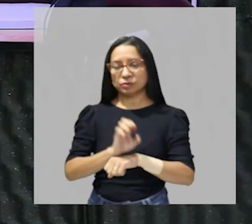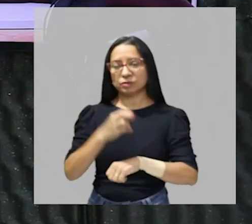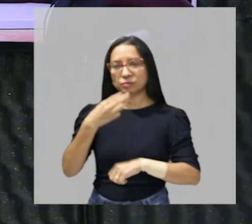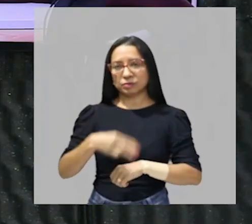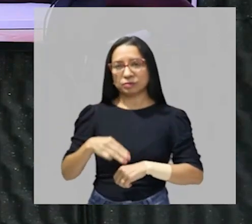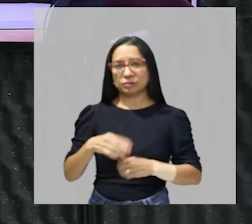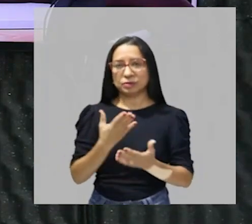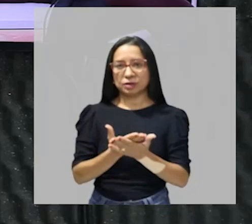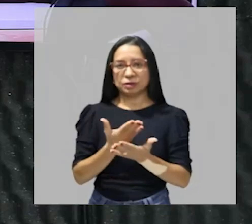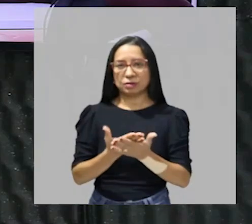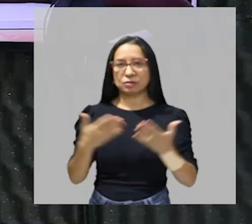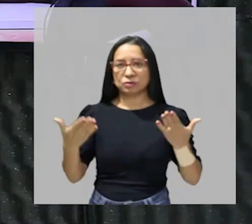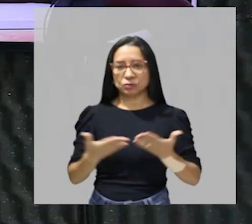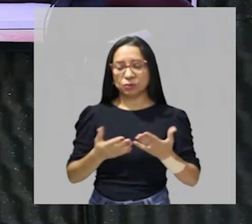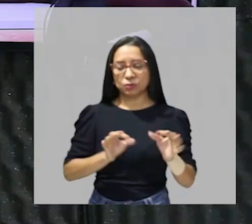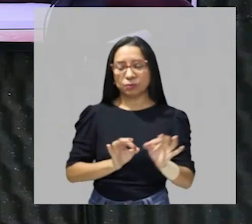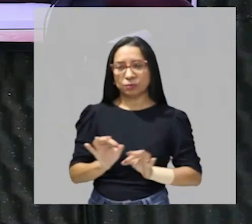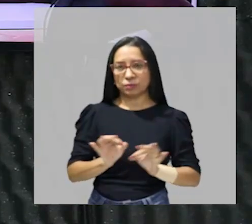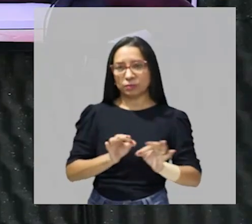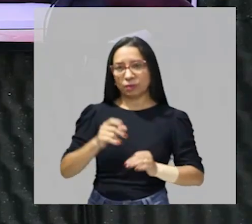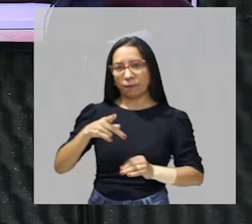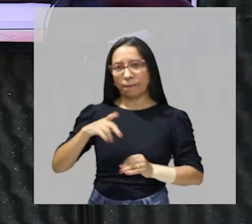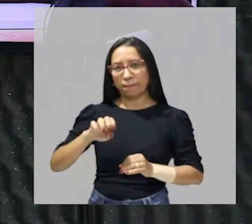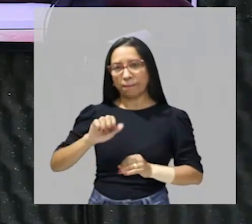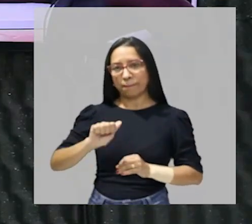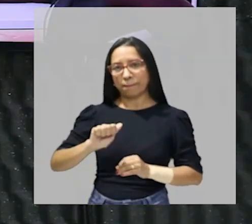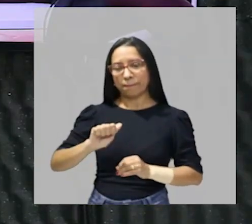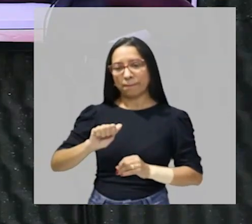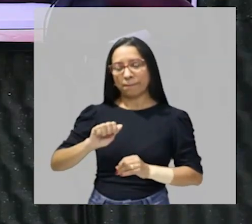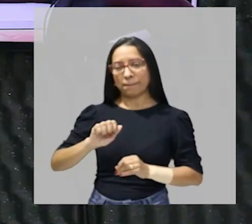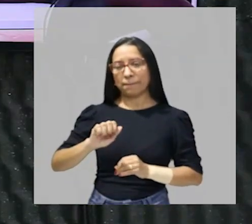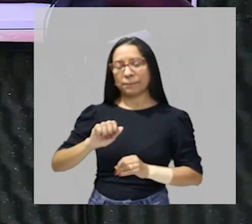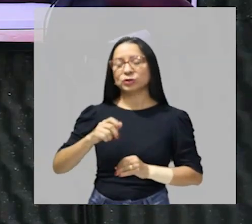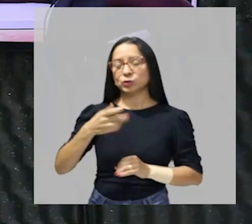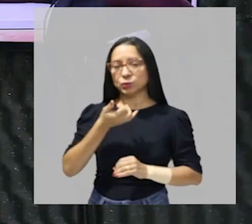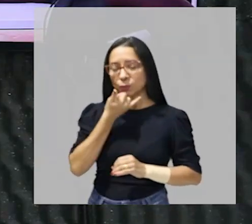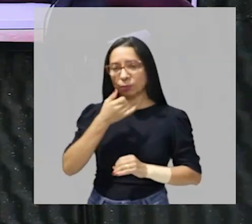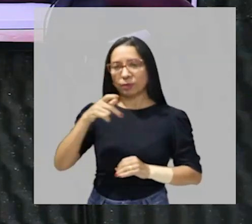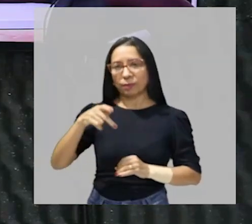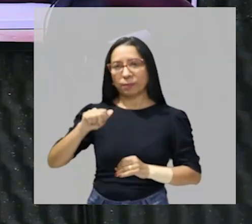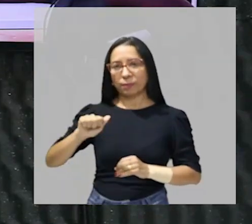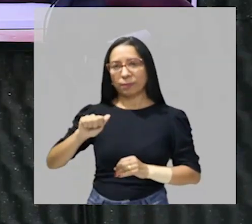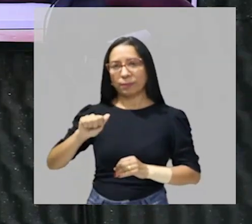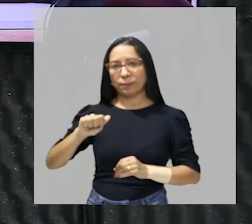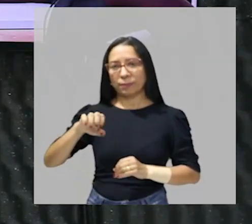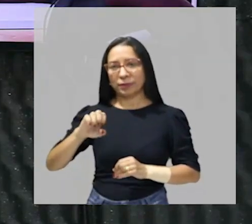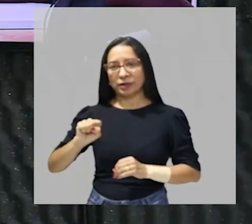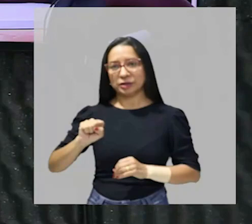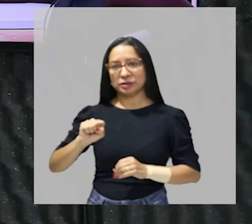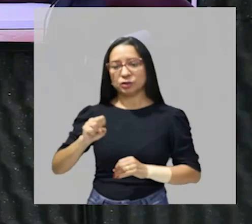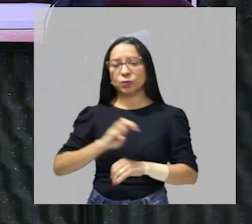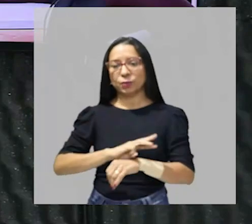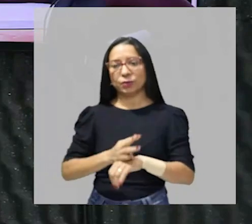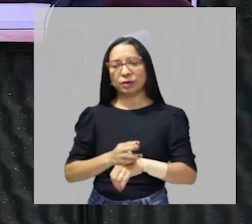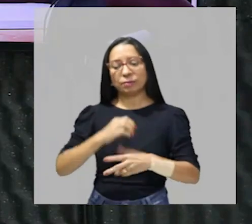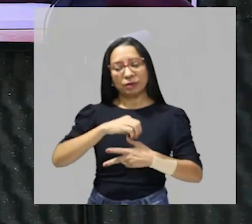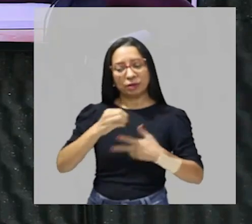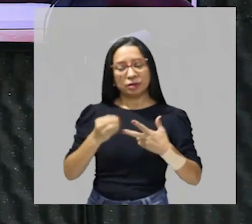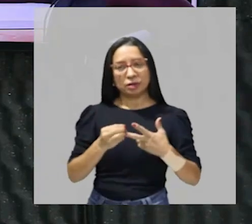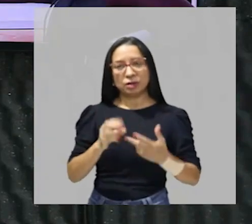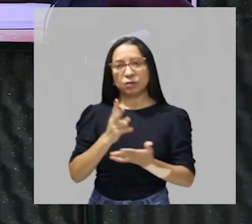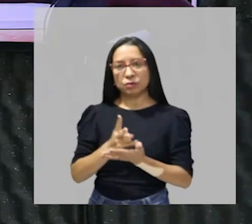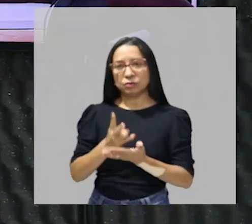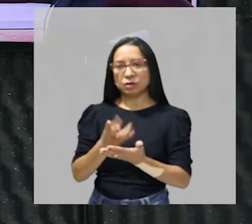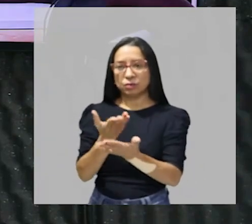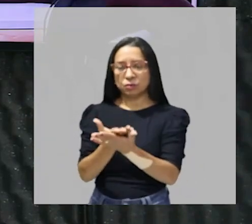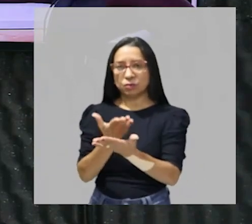nosso projeto preparatório Pais UMNM, nós vamos dar continuidade aos estudos das unidades temáticas